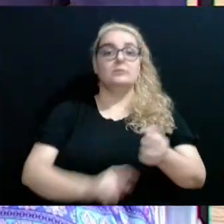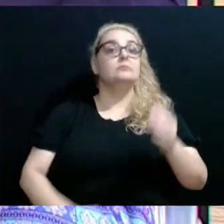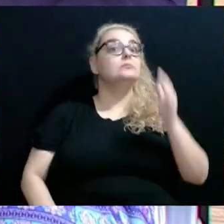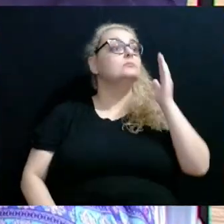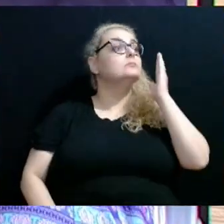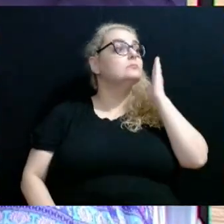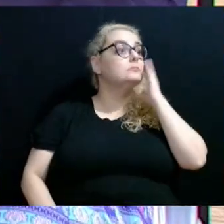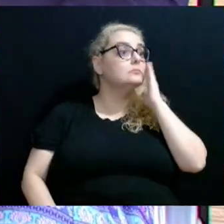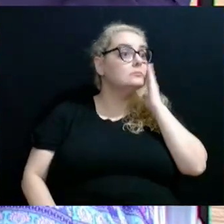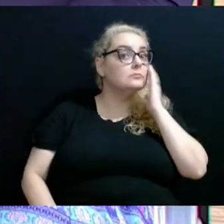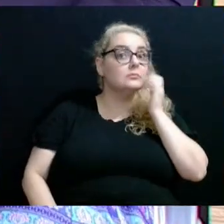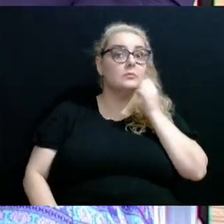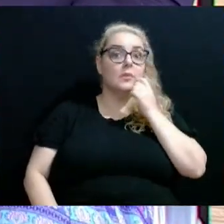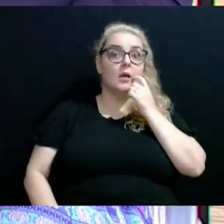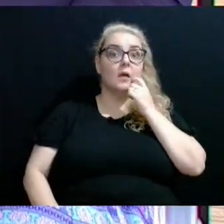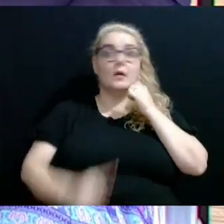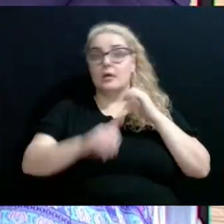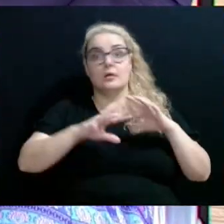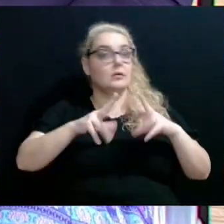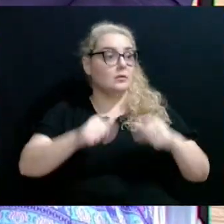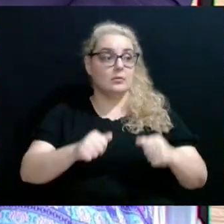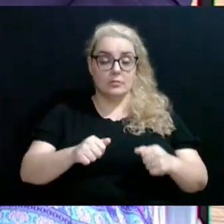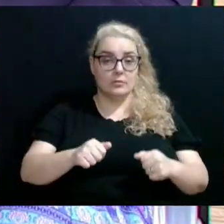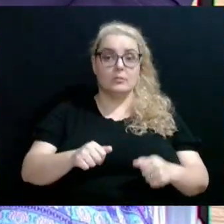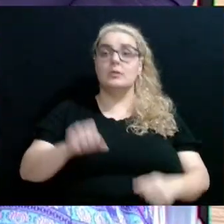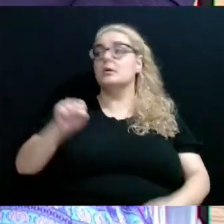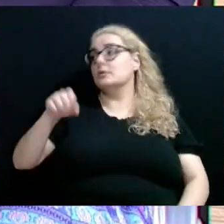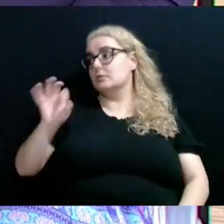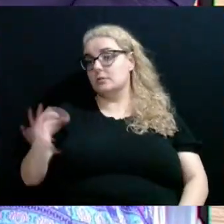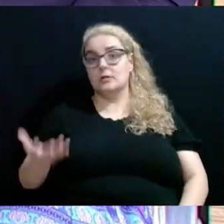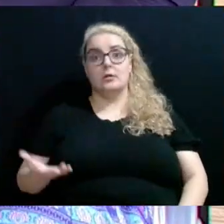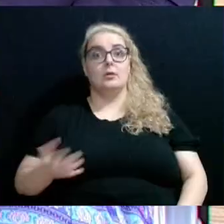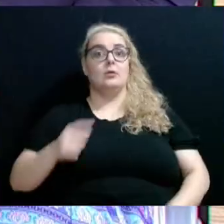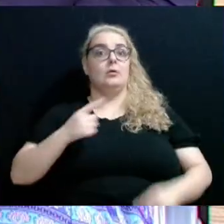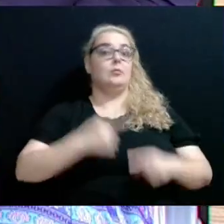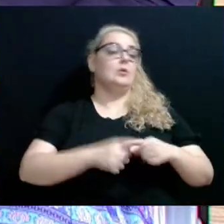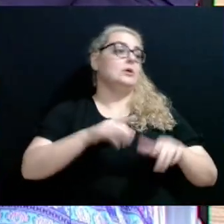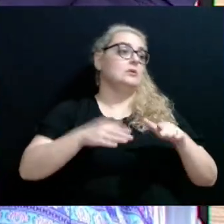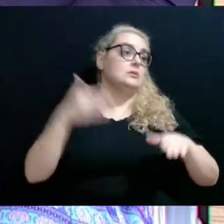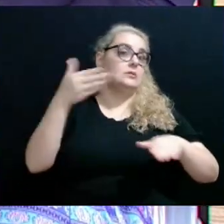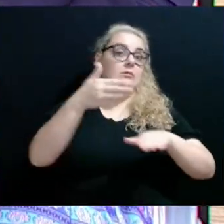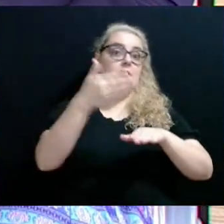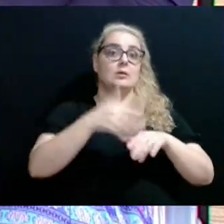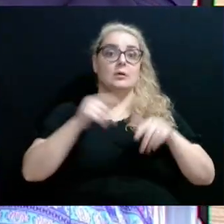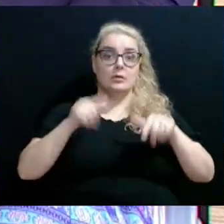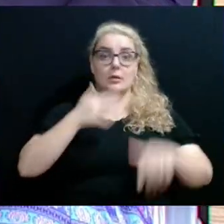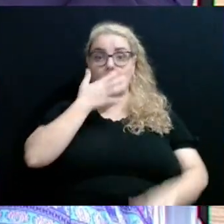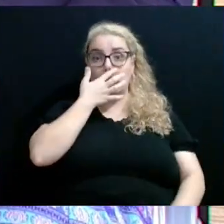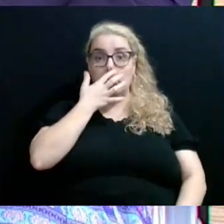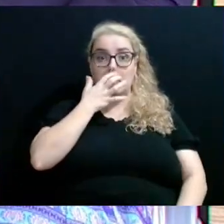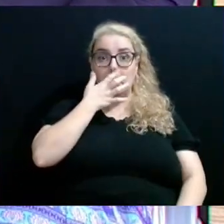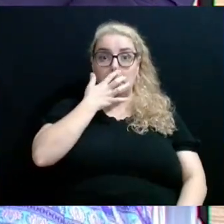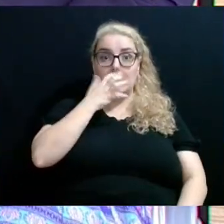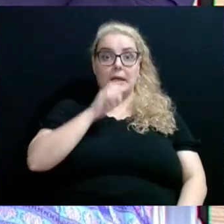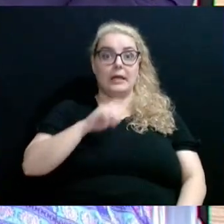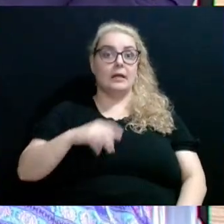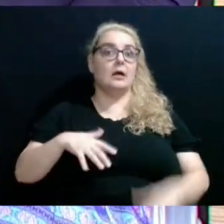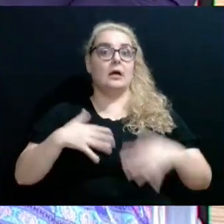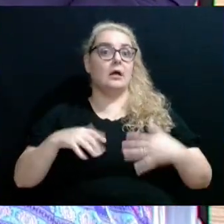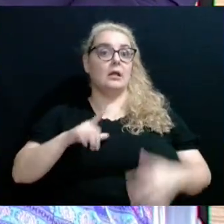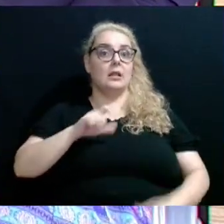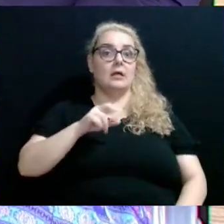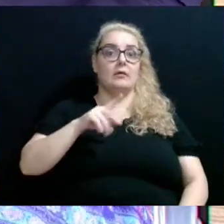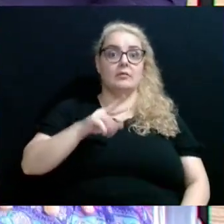no ambiente. Então não é para todo mundo. Exatamente. Porque às vezes você vai até em algum lugar, relaxa a lavanda. A outra coisa é